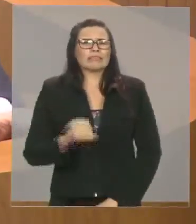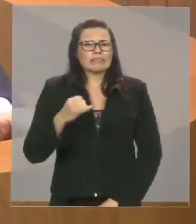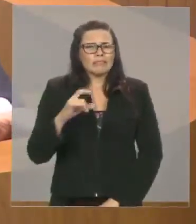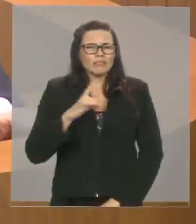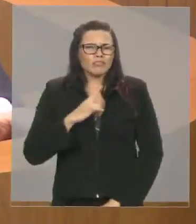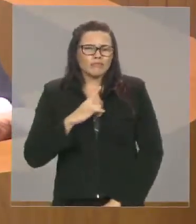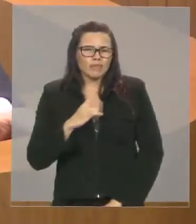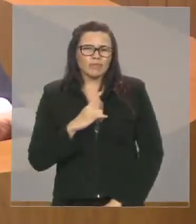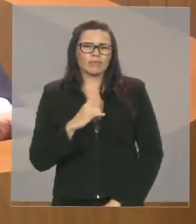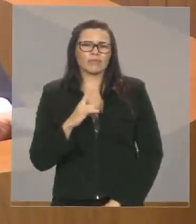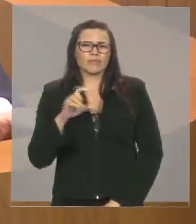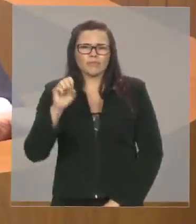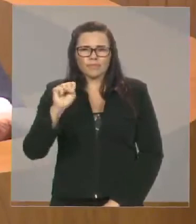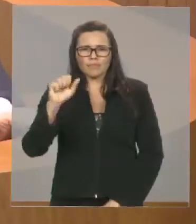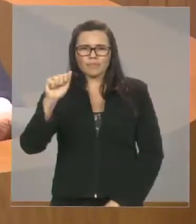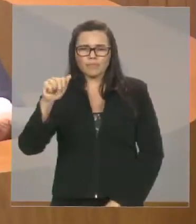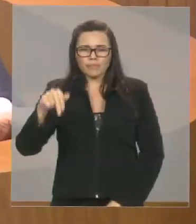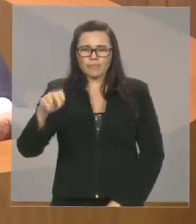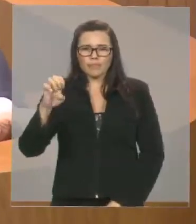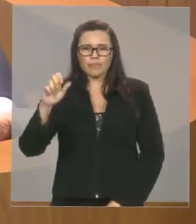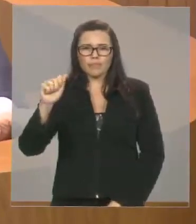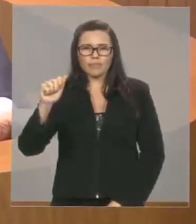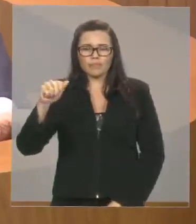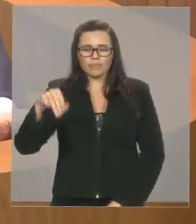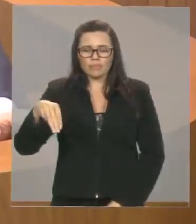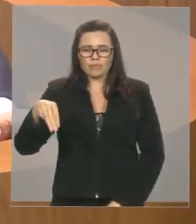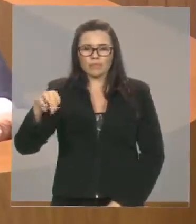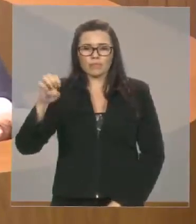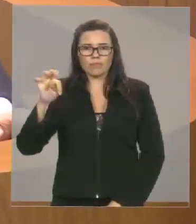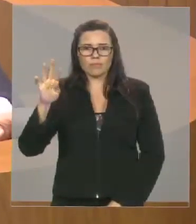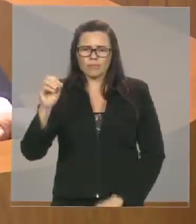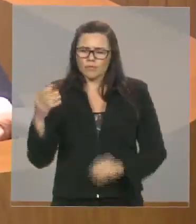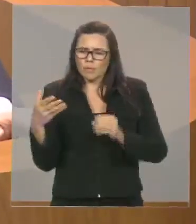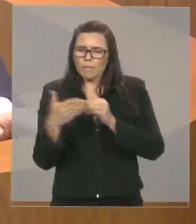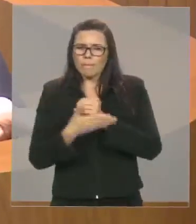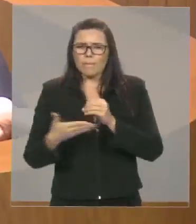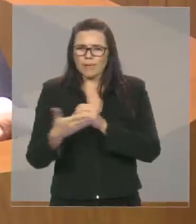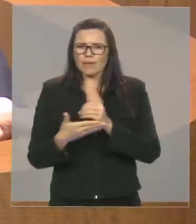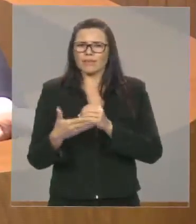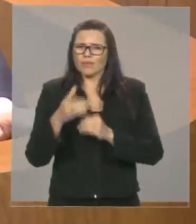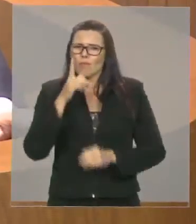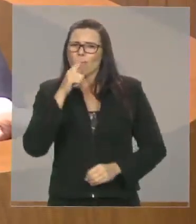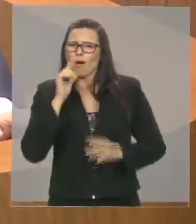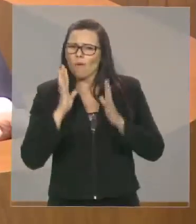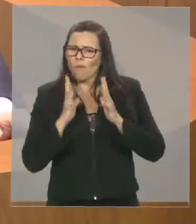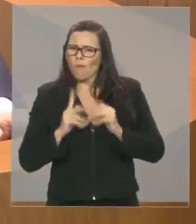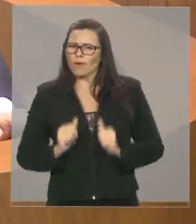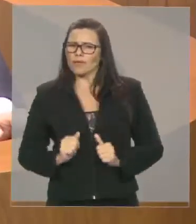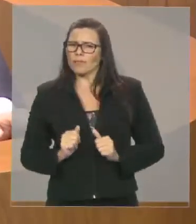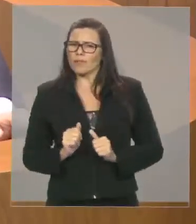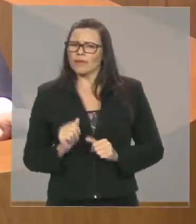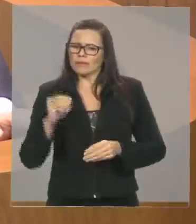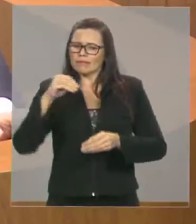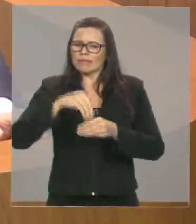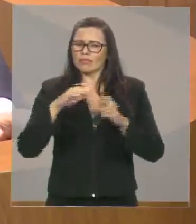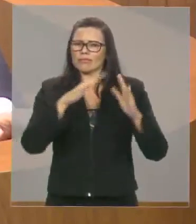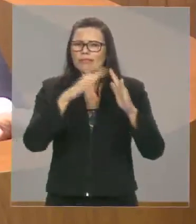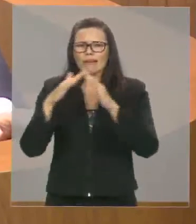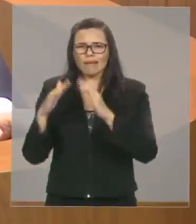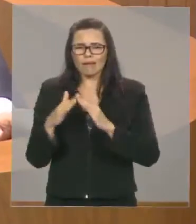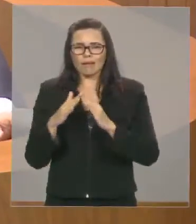básico, água potável nas torneiras. Mas esses agentes de saúde têm percorrido de casa em